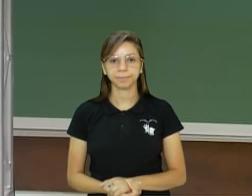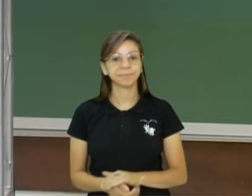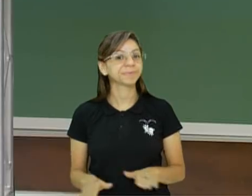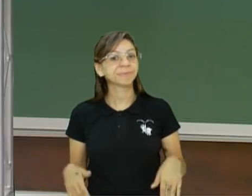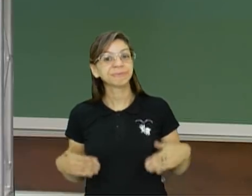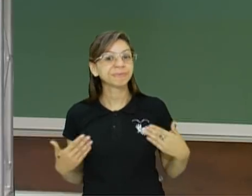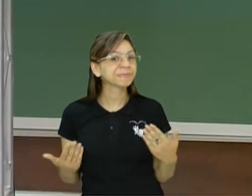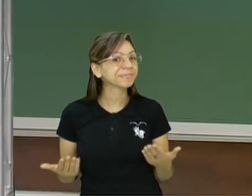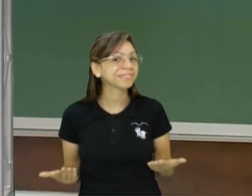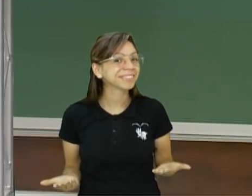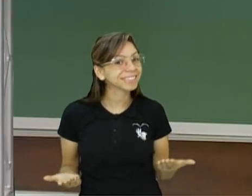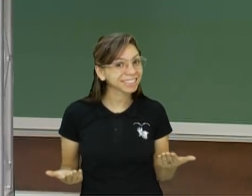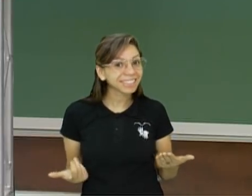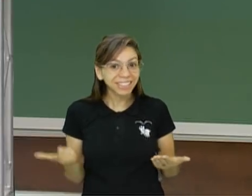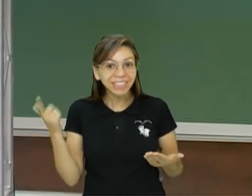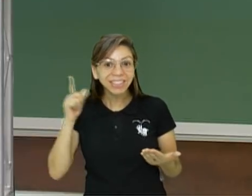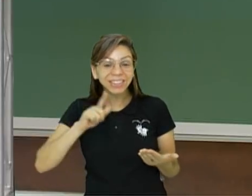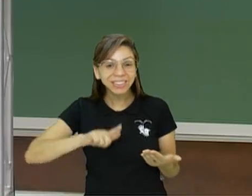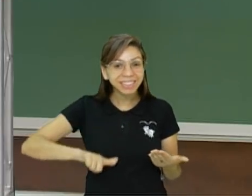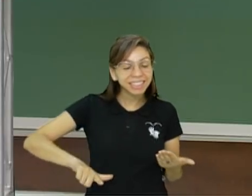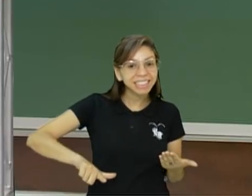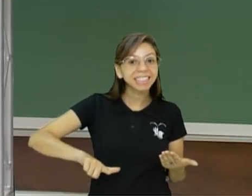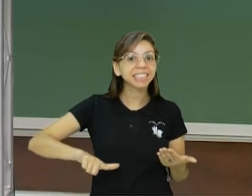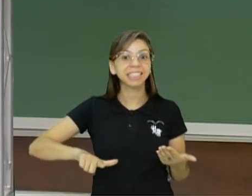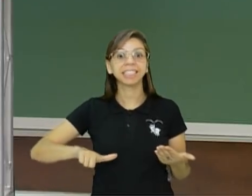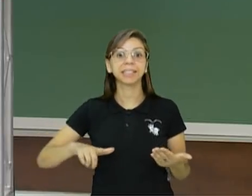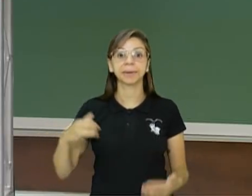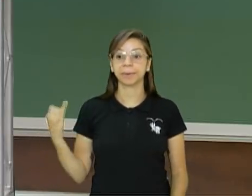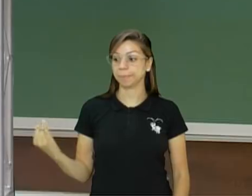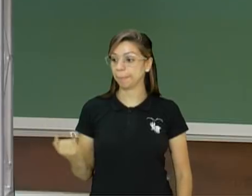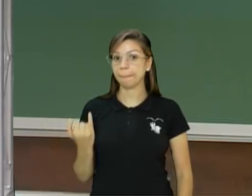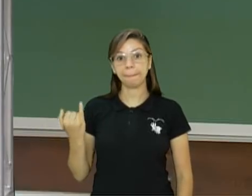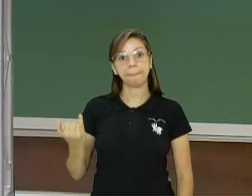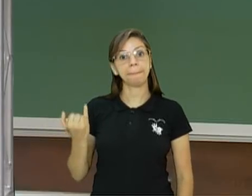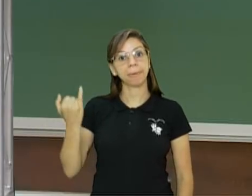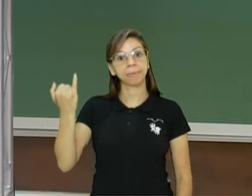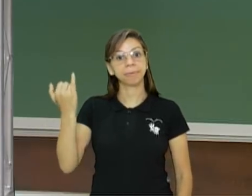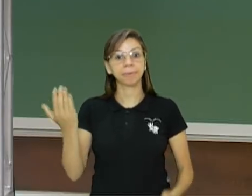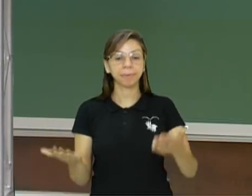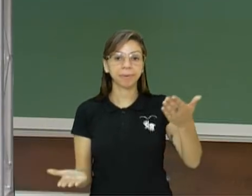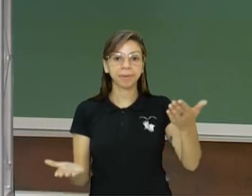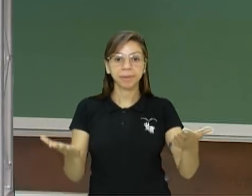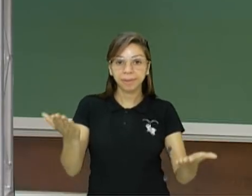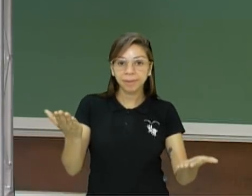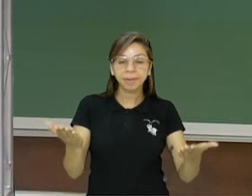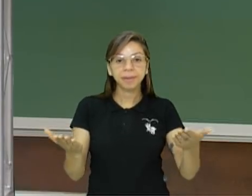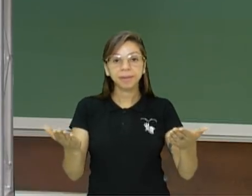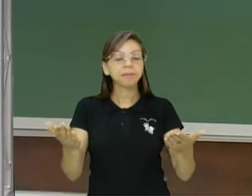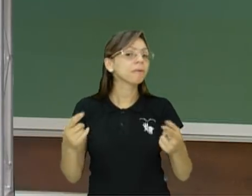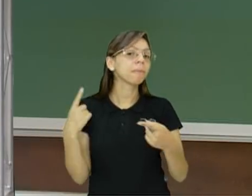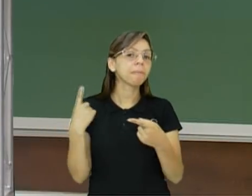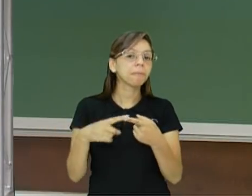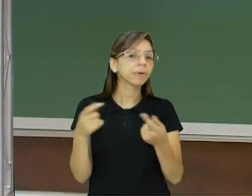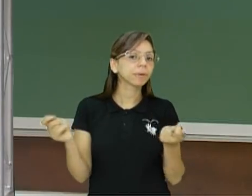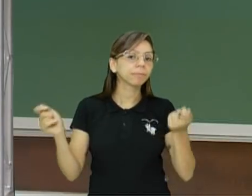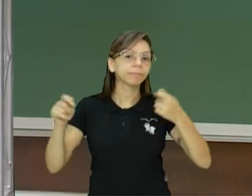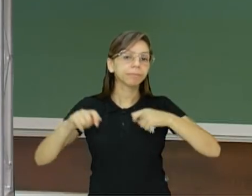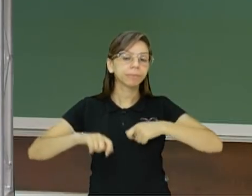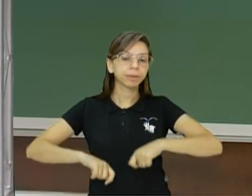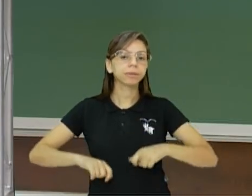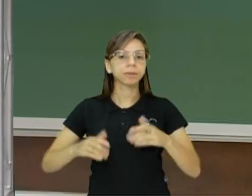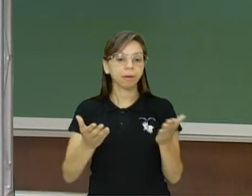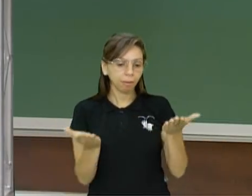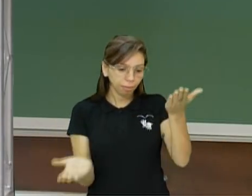E aí, conseguiram ver a importância também das proporções? Por que tem que ter